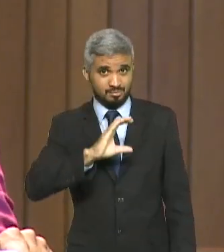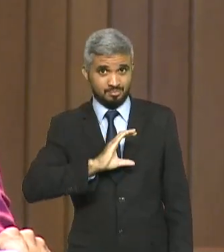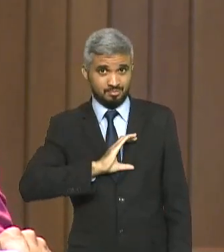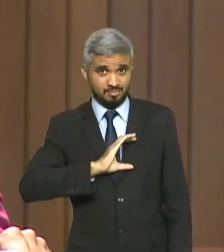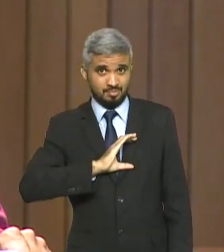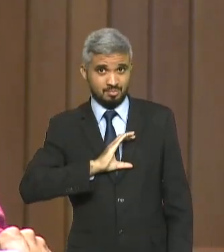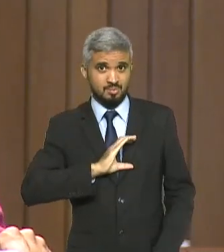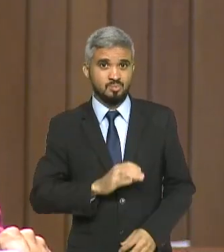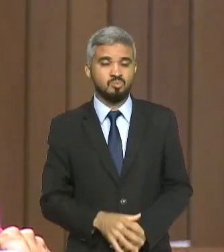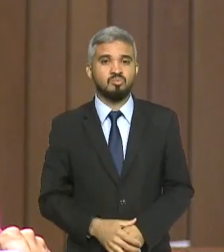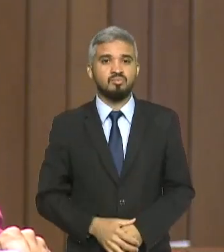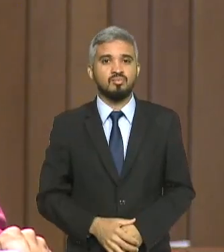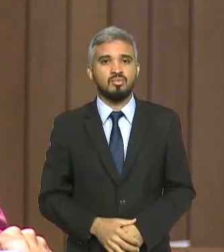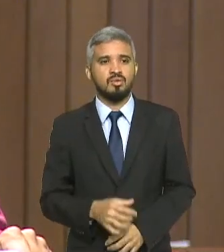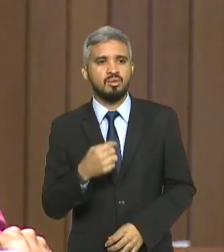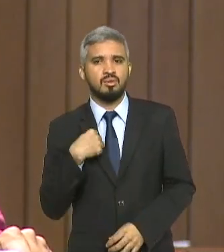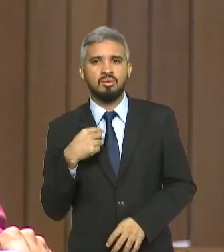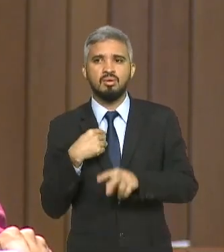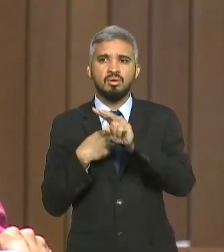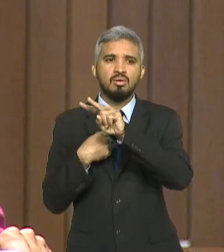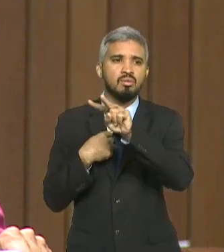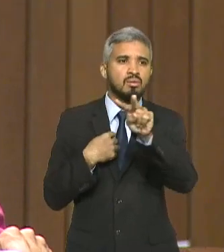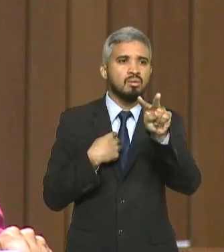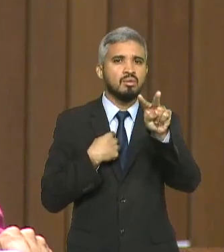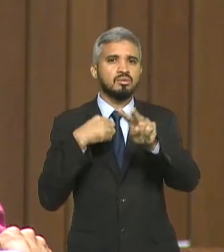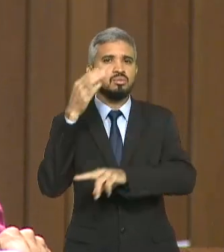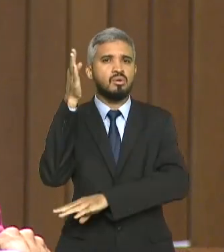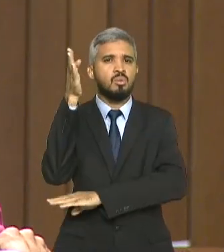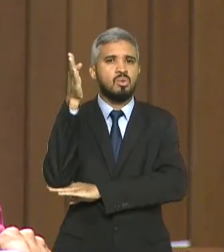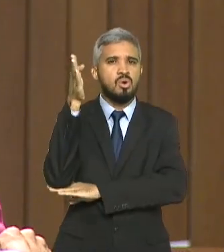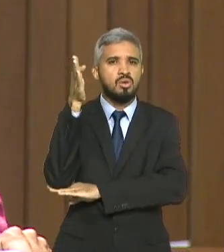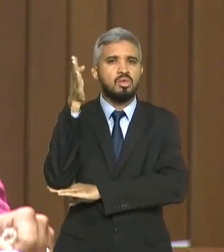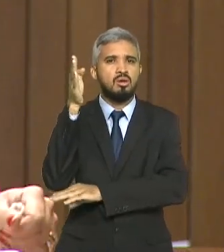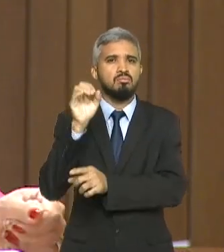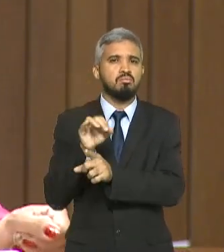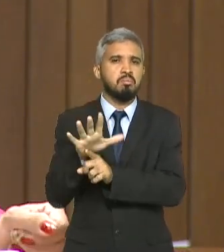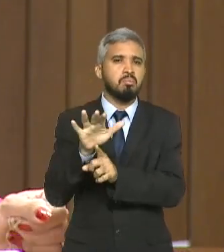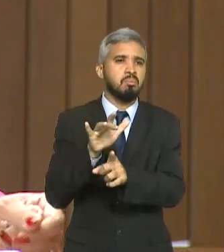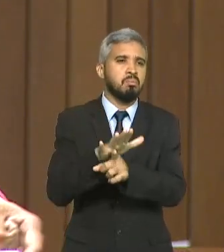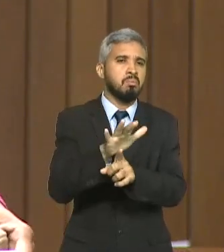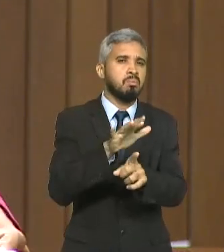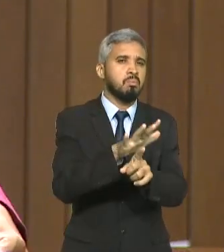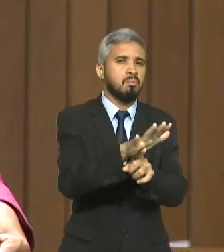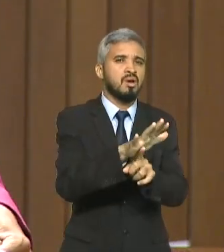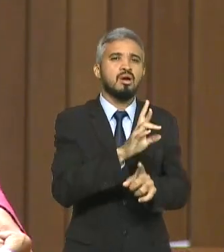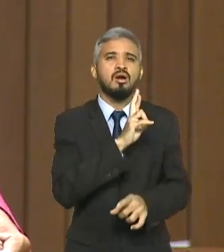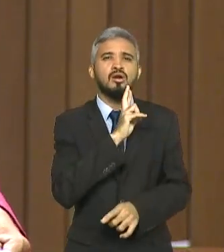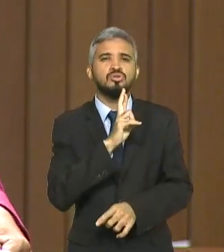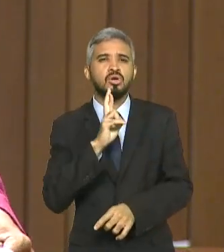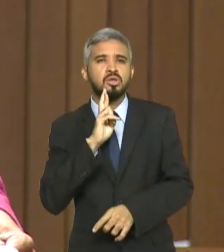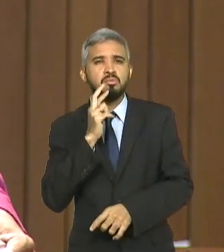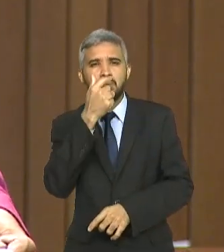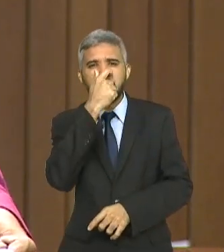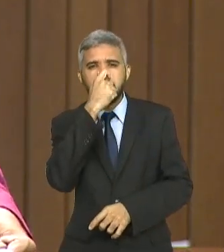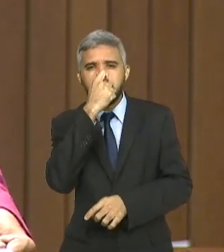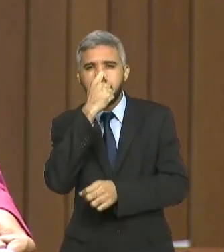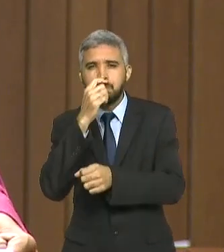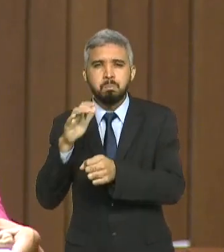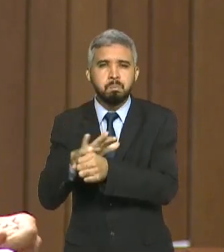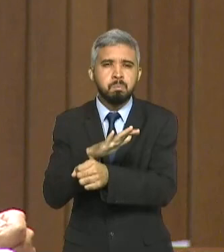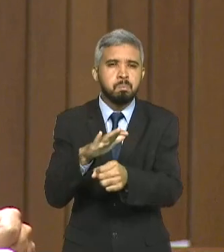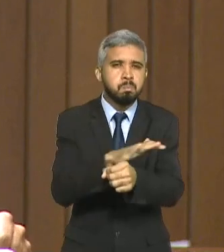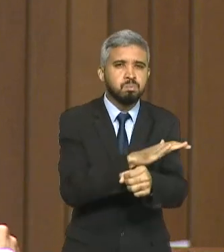ver a cidade de Caxias movimentada, os hotéis cheios, os restaurantes sem lugar para sentar,